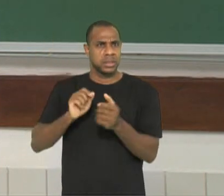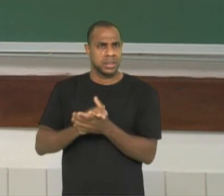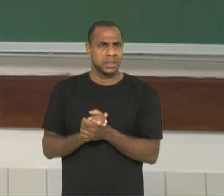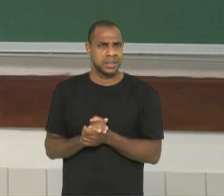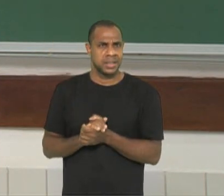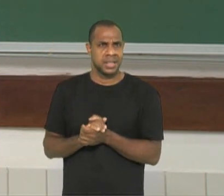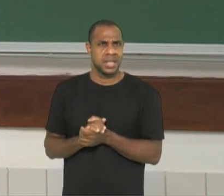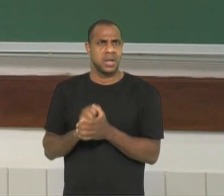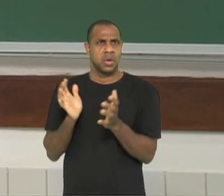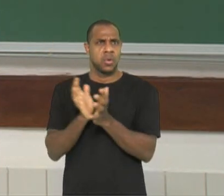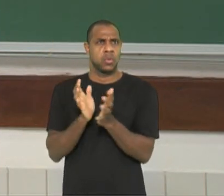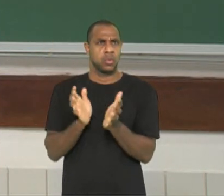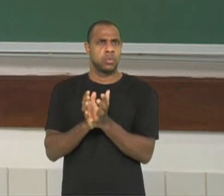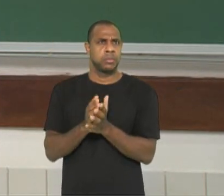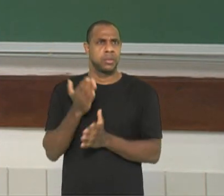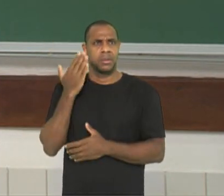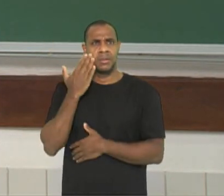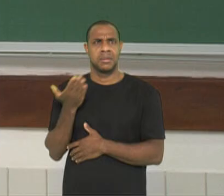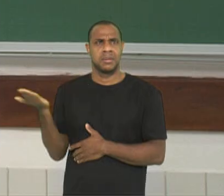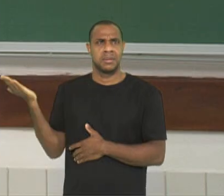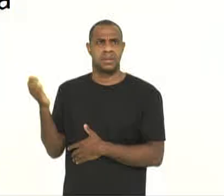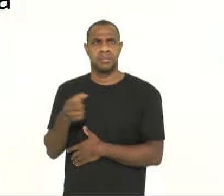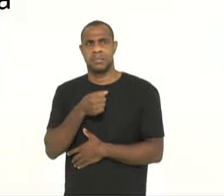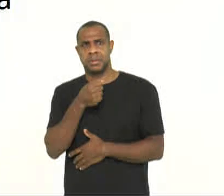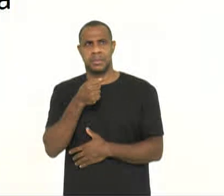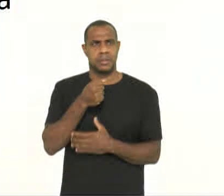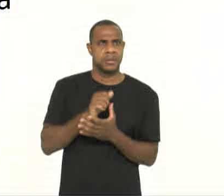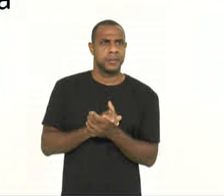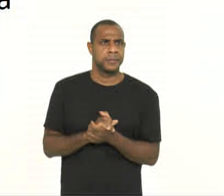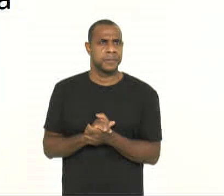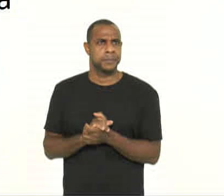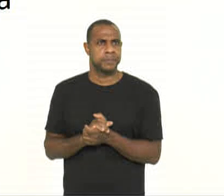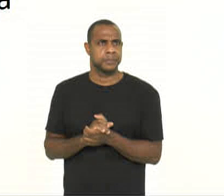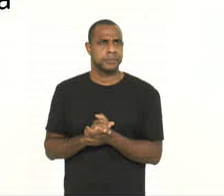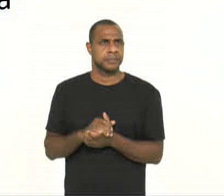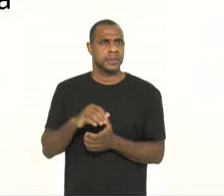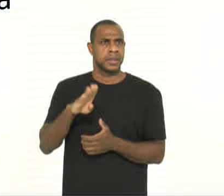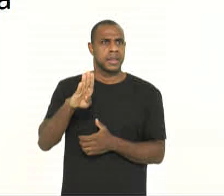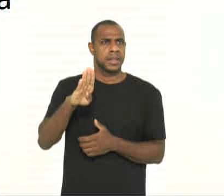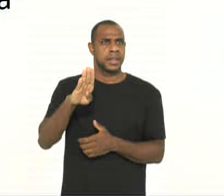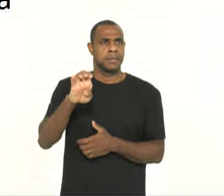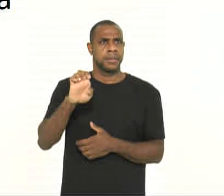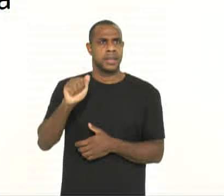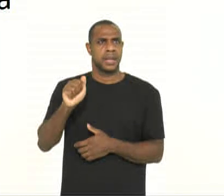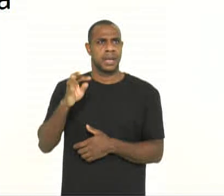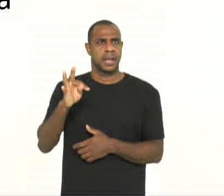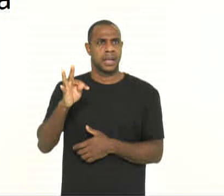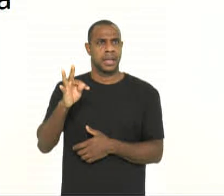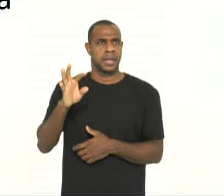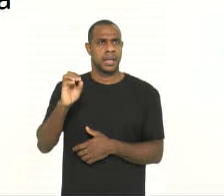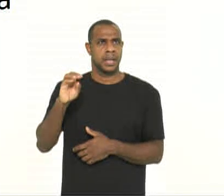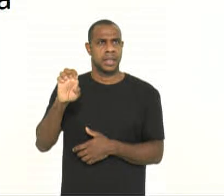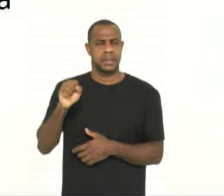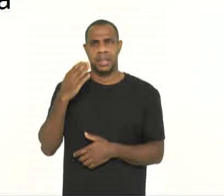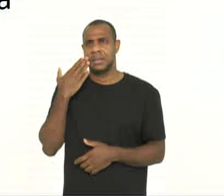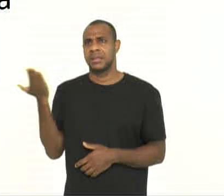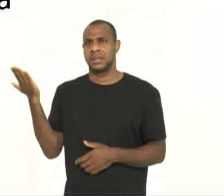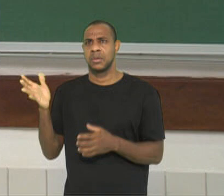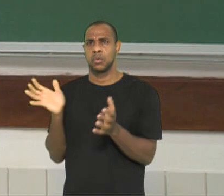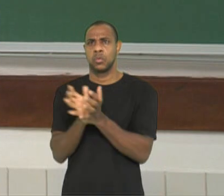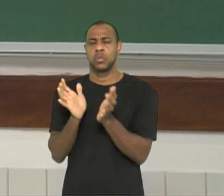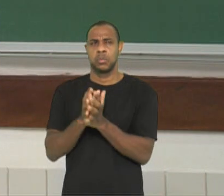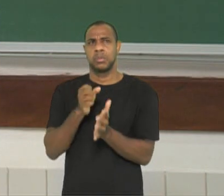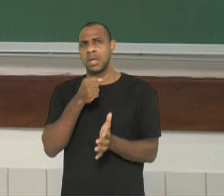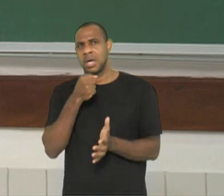de mais influência que existiu no mundo. Nós tínhamos Pink Floyd e Rolling Stones. E trouxeram o quê? Rock. O que é o rock? Rock é a mistura do folk, é a mistura do